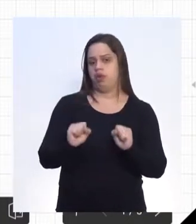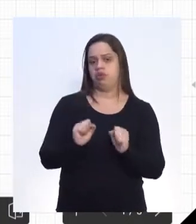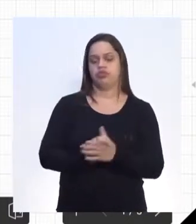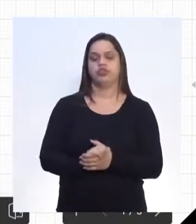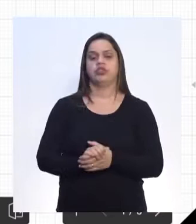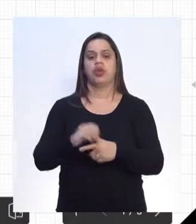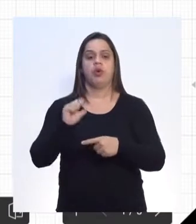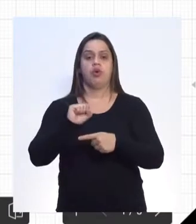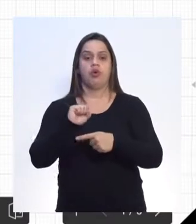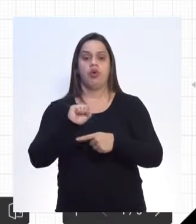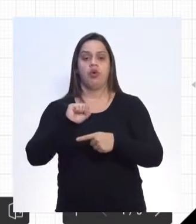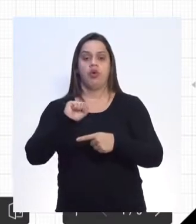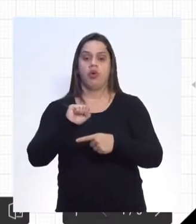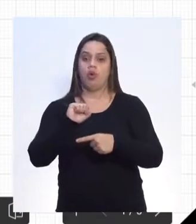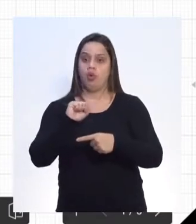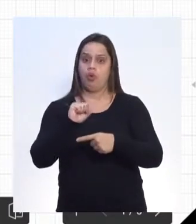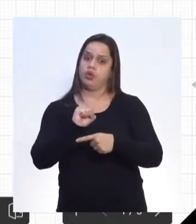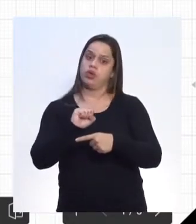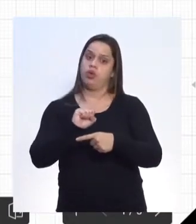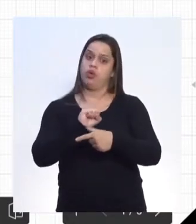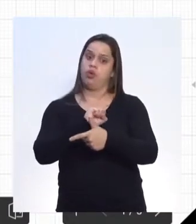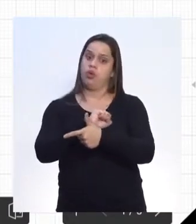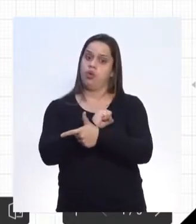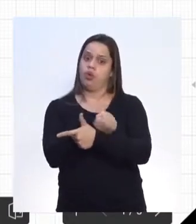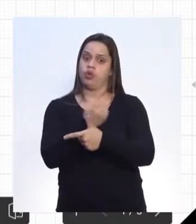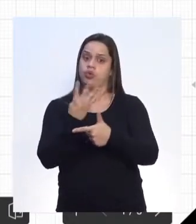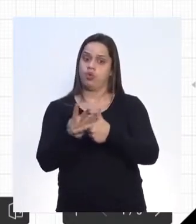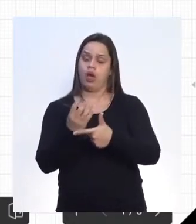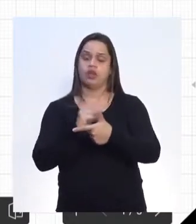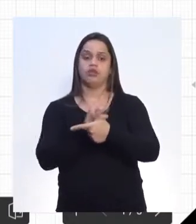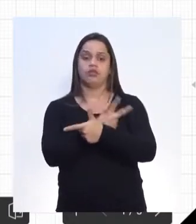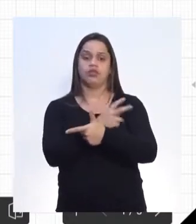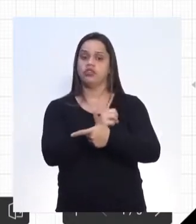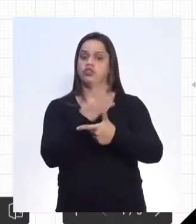gente pode simplificar por 4. Por 4, então, temos